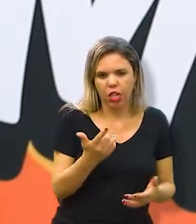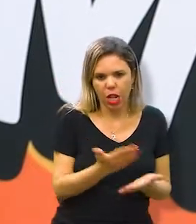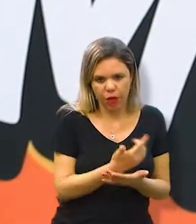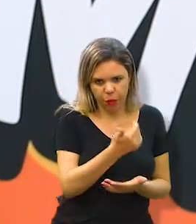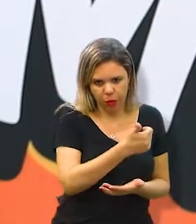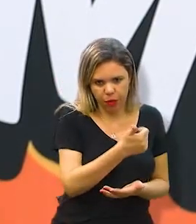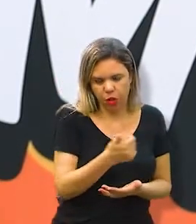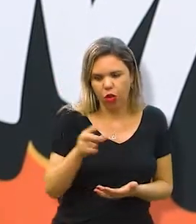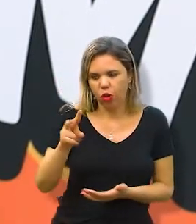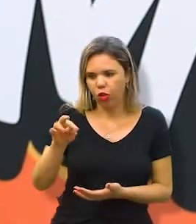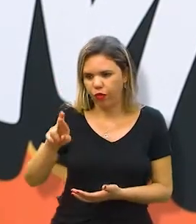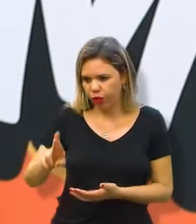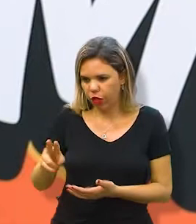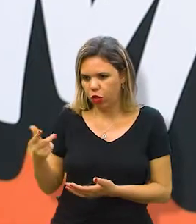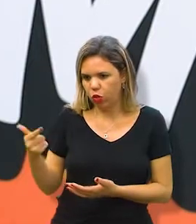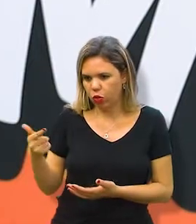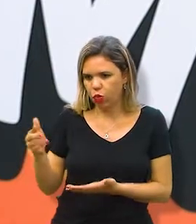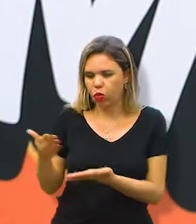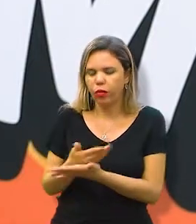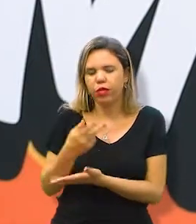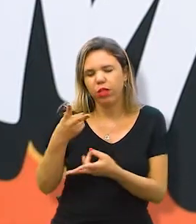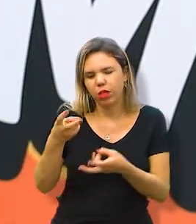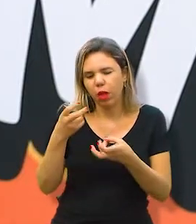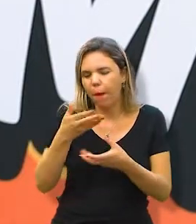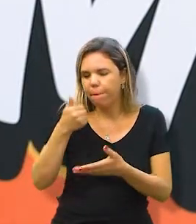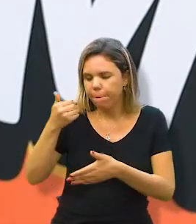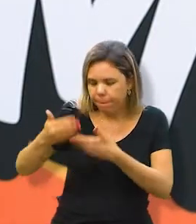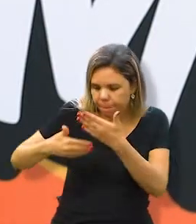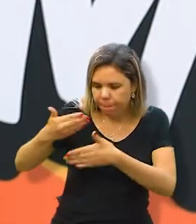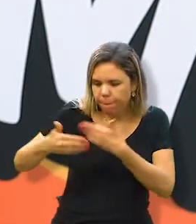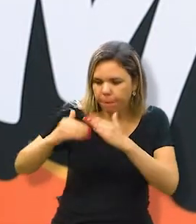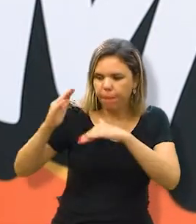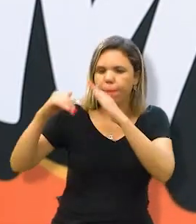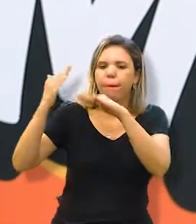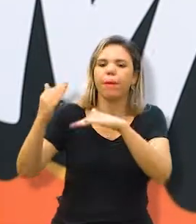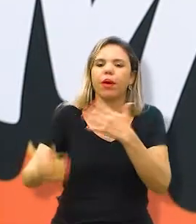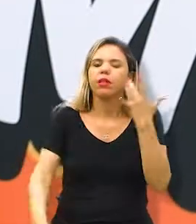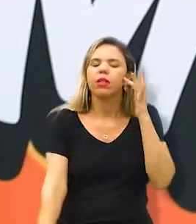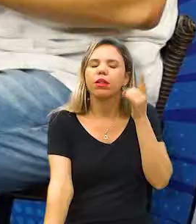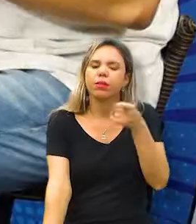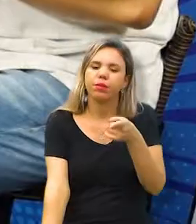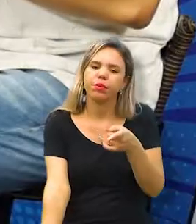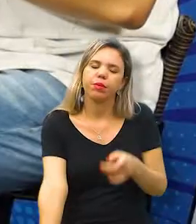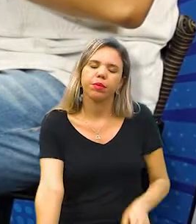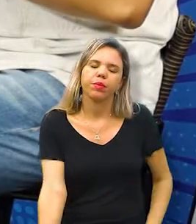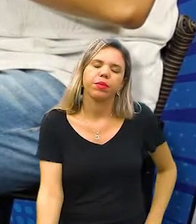Victor, o que você consegue enxergar que você melhorou, você evoluiu?